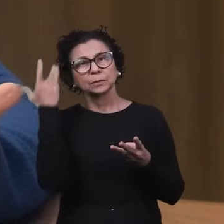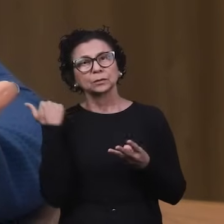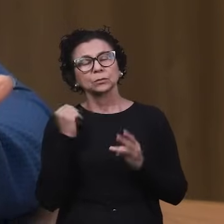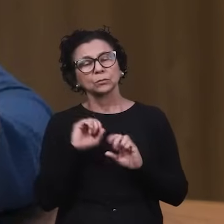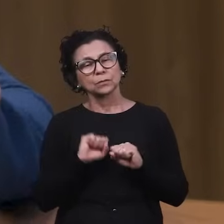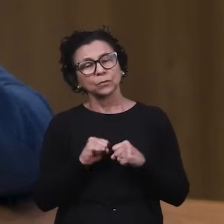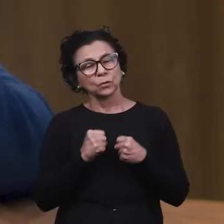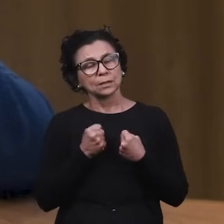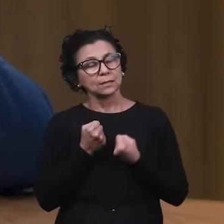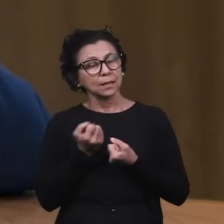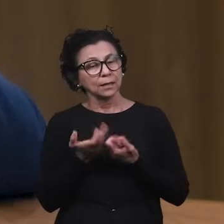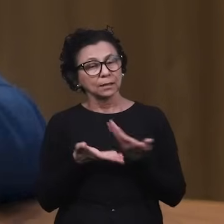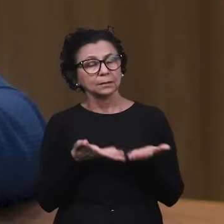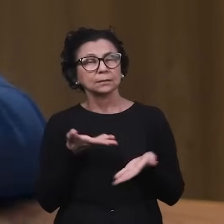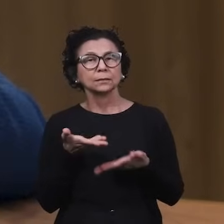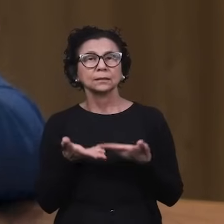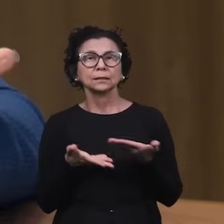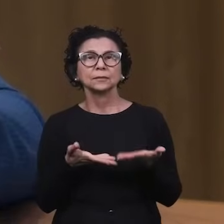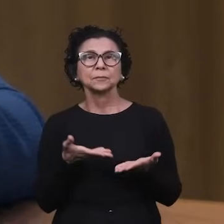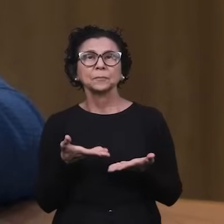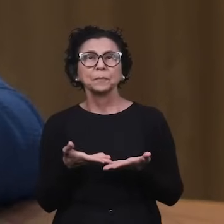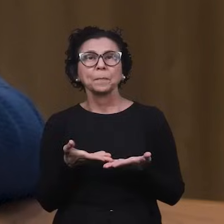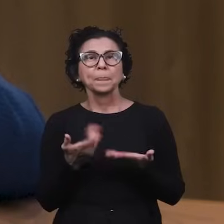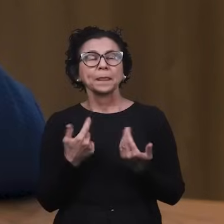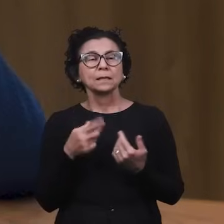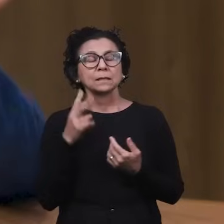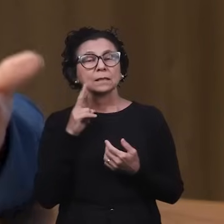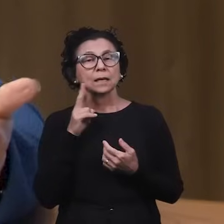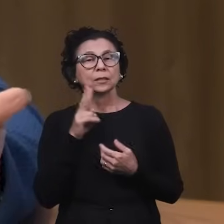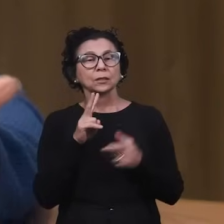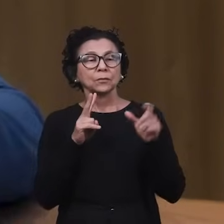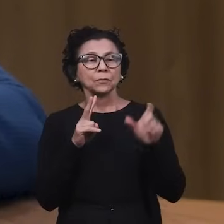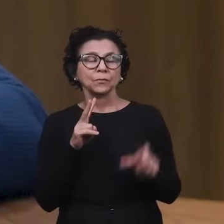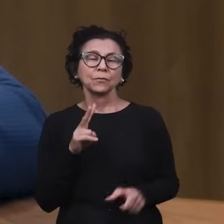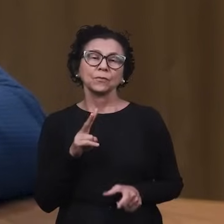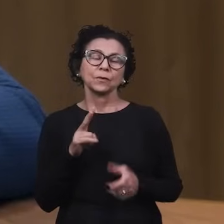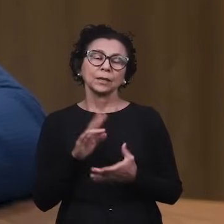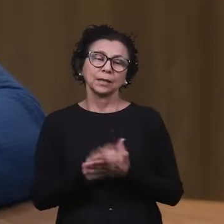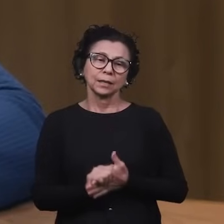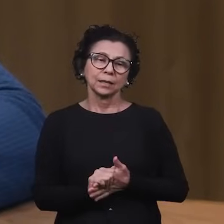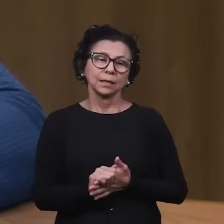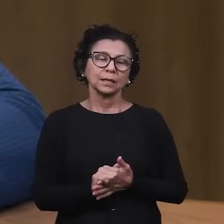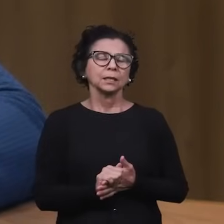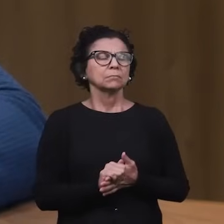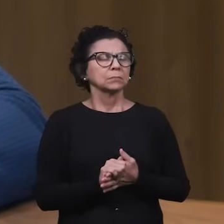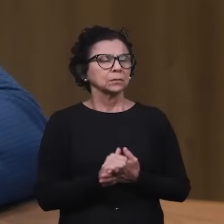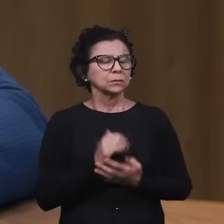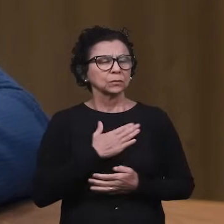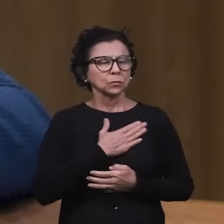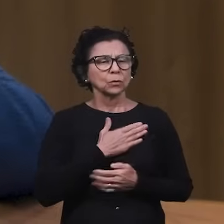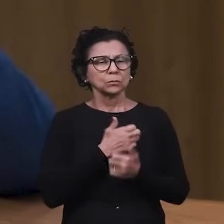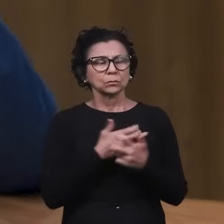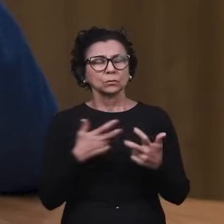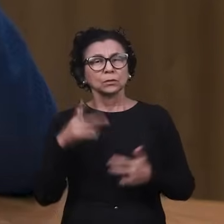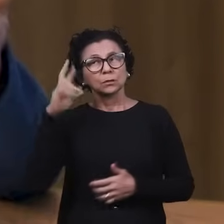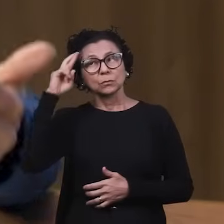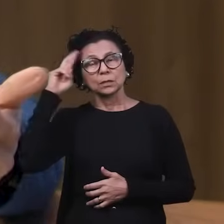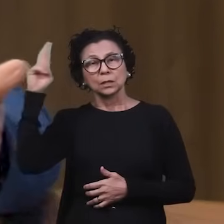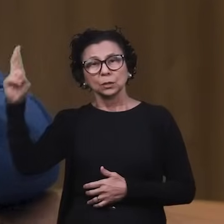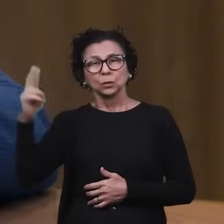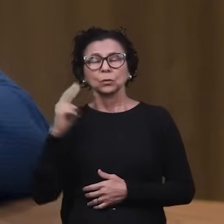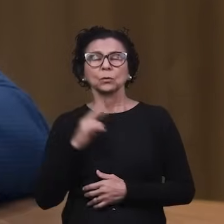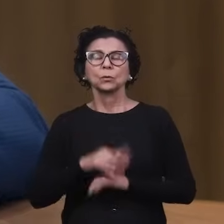dedicada, que ele espera ver na professora, né, uma pessoa dedicada às coisas do Senhor, seja